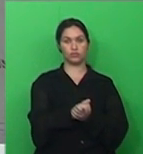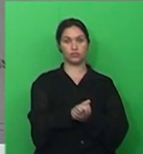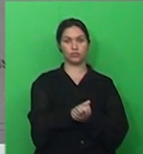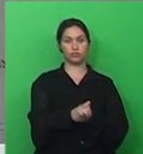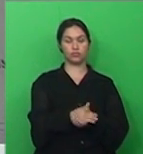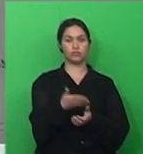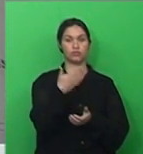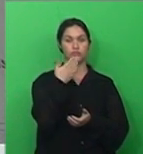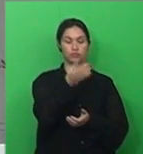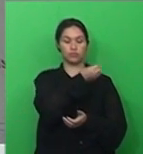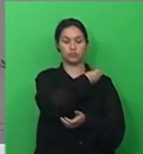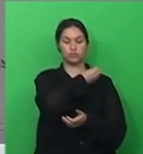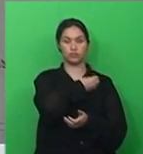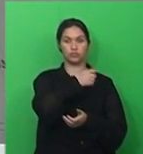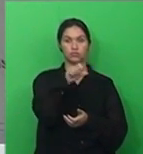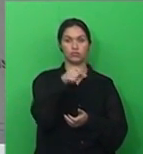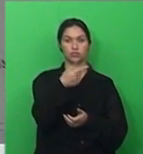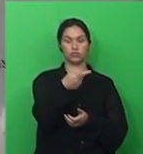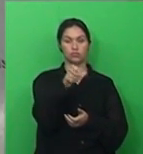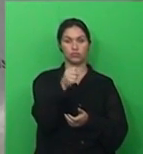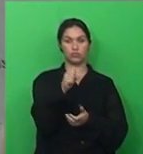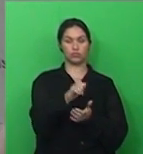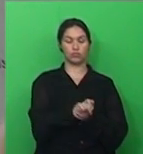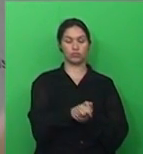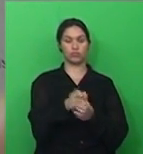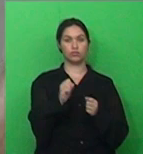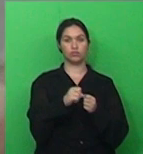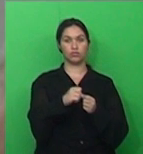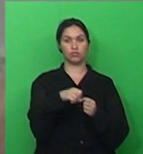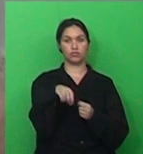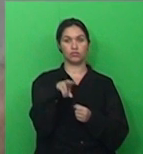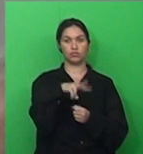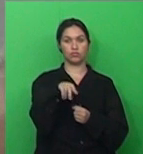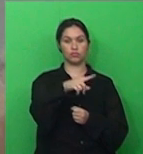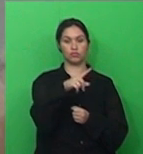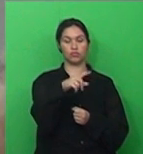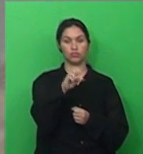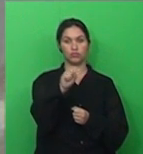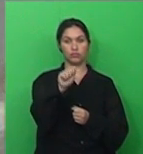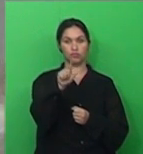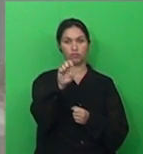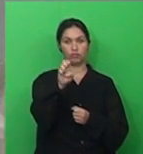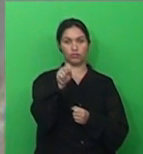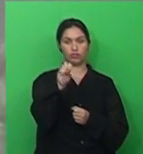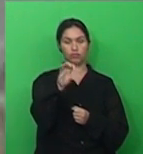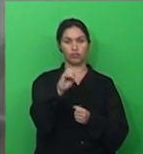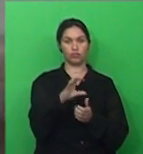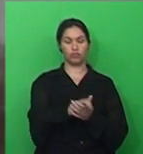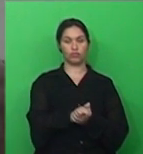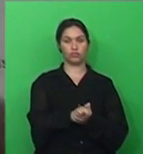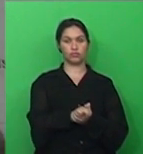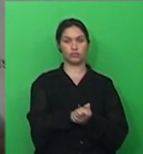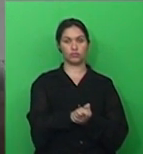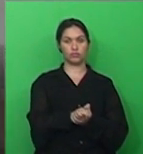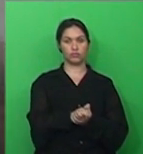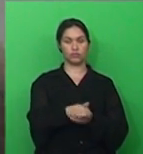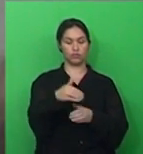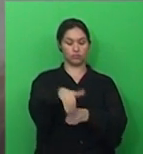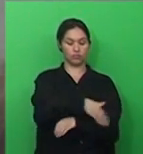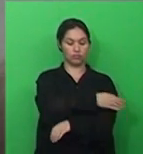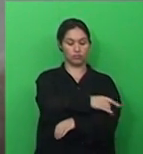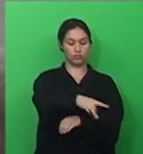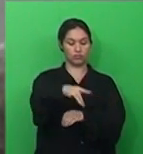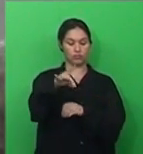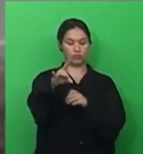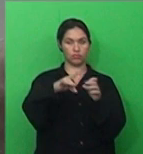Antônio. Indicação 978/17, autoria do vereador Salésio Lima. Assunto: patrulhamento e colocação